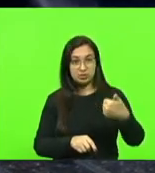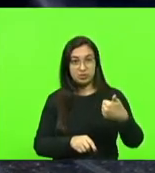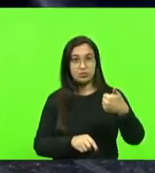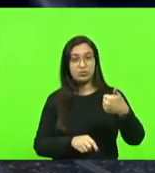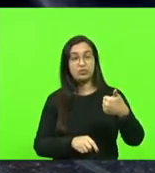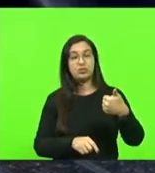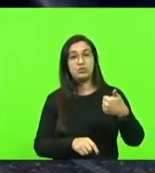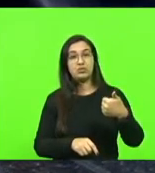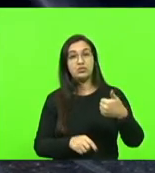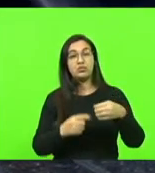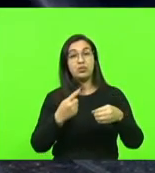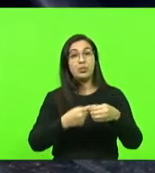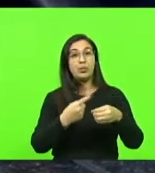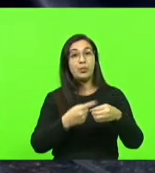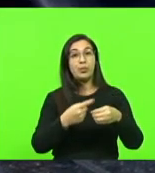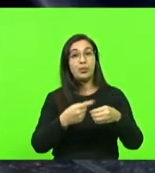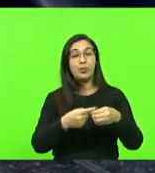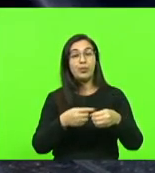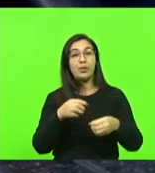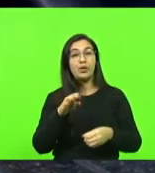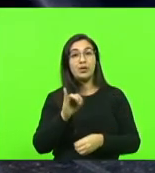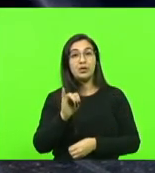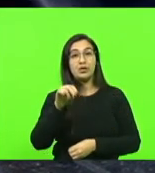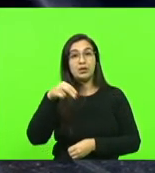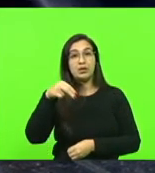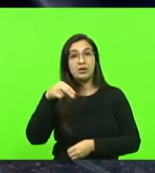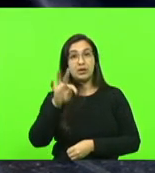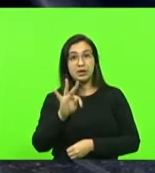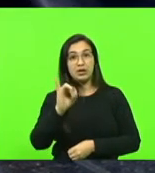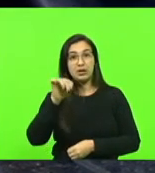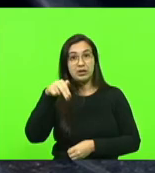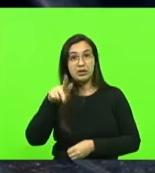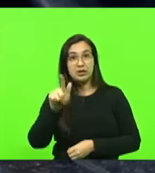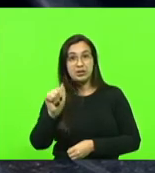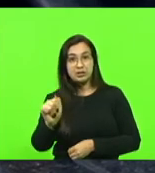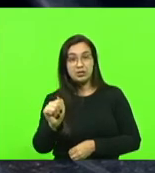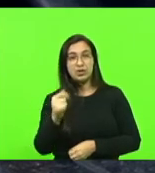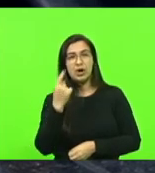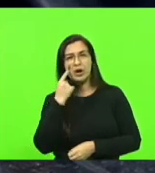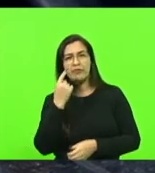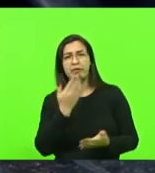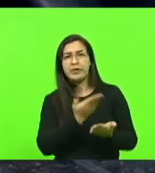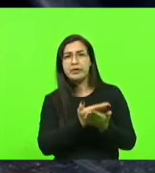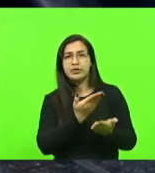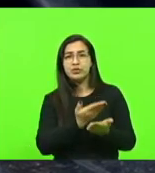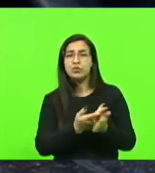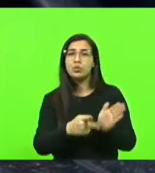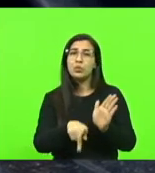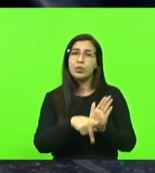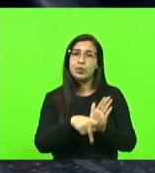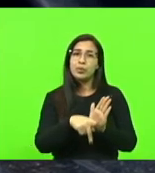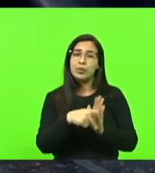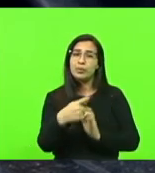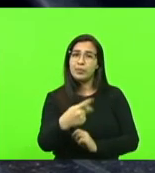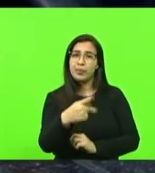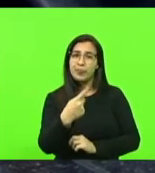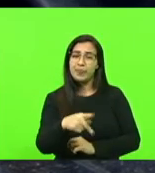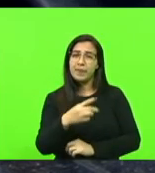seja apriorizada nesses estudos do próprio Ministério da